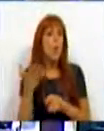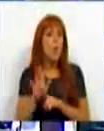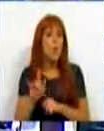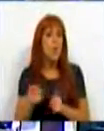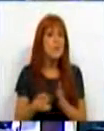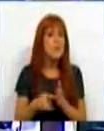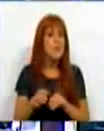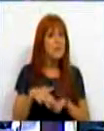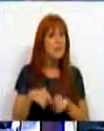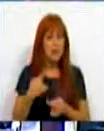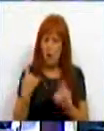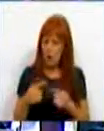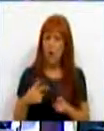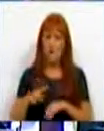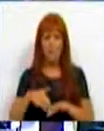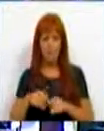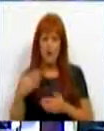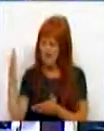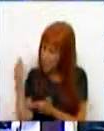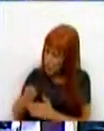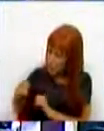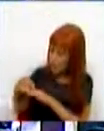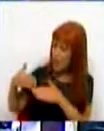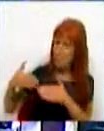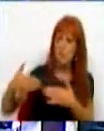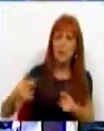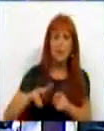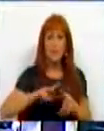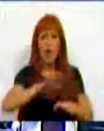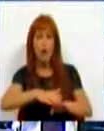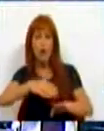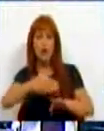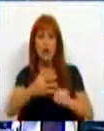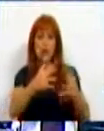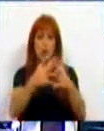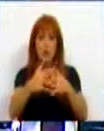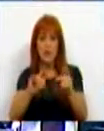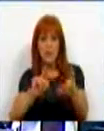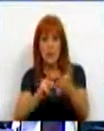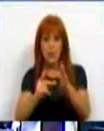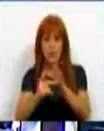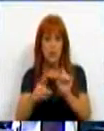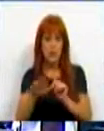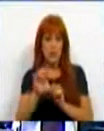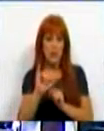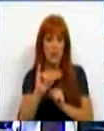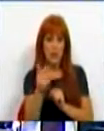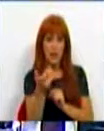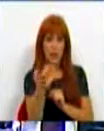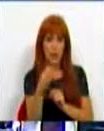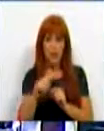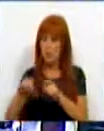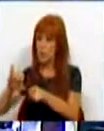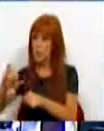que é necessário fazer e que nós temos estado a fazer desde o início, que é reforçar a estrutura tecnológica, quer dos sítios, quer